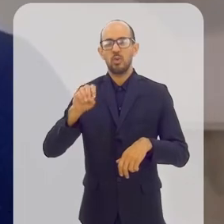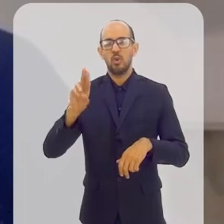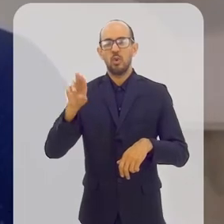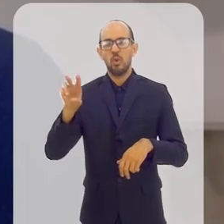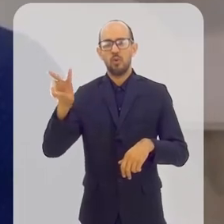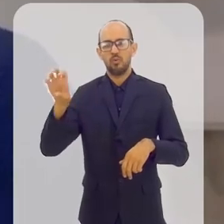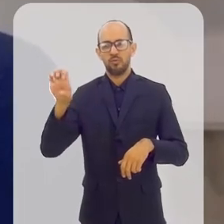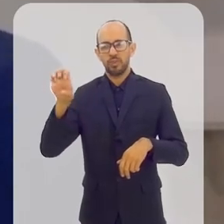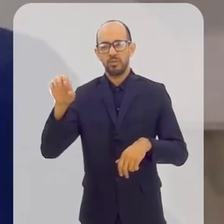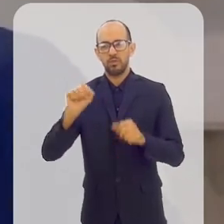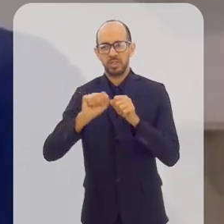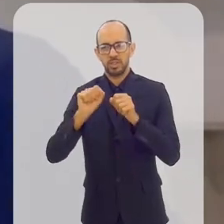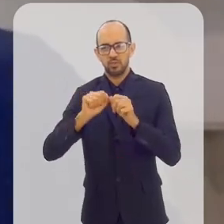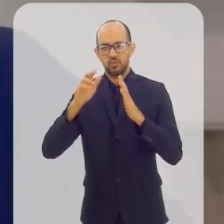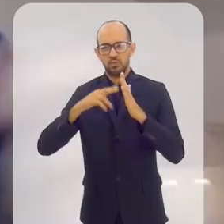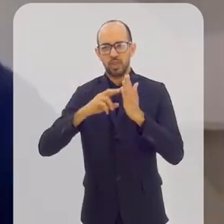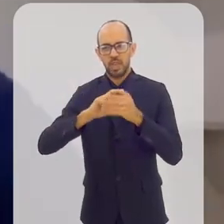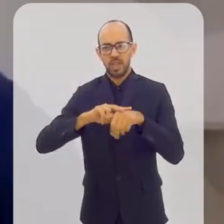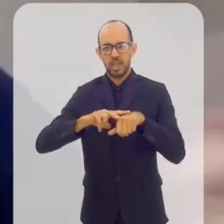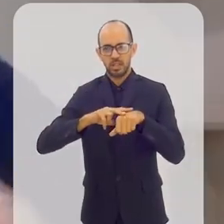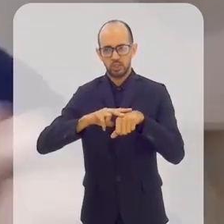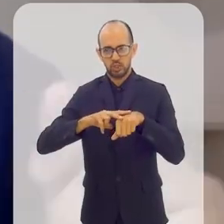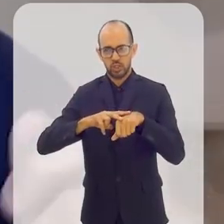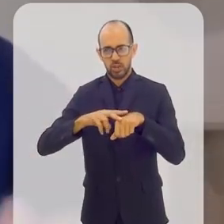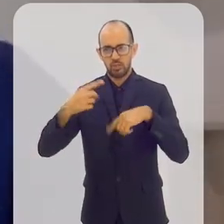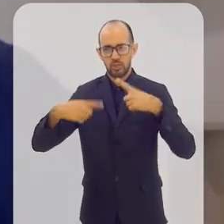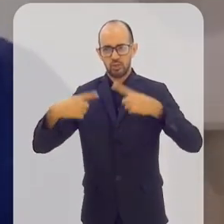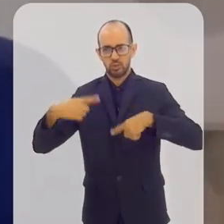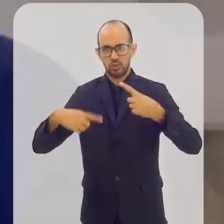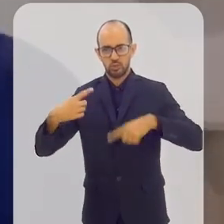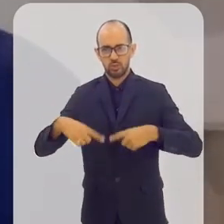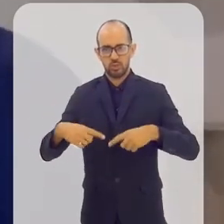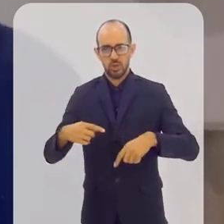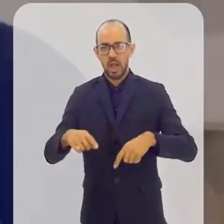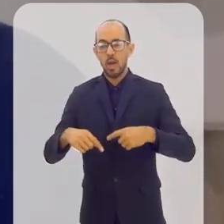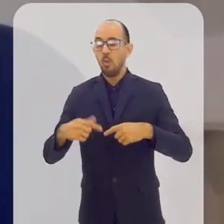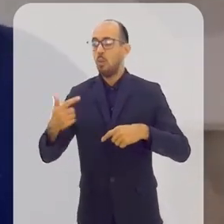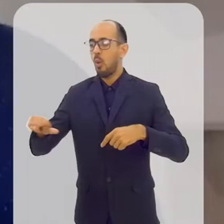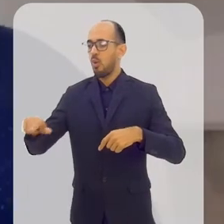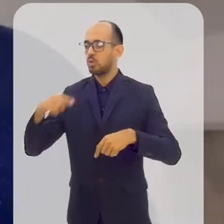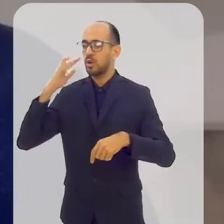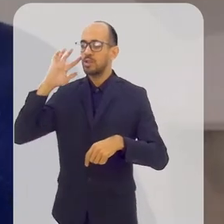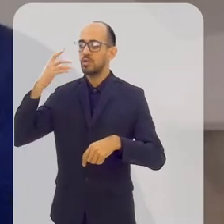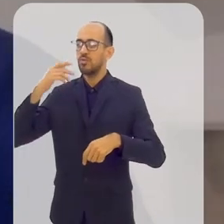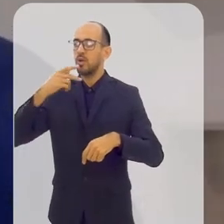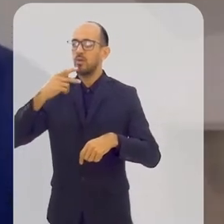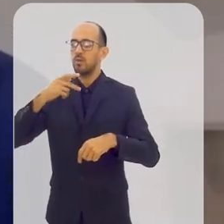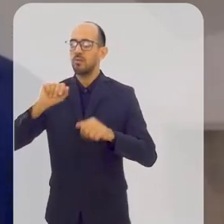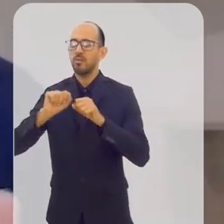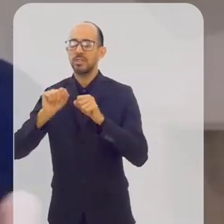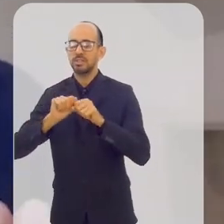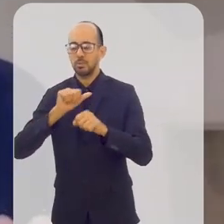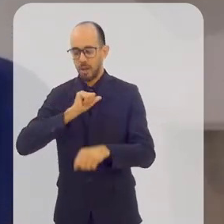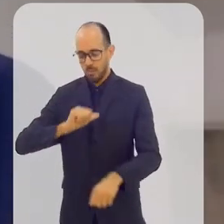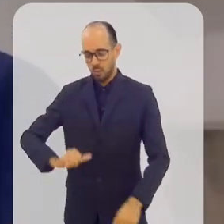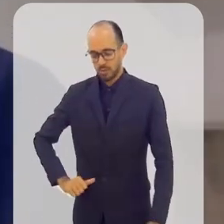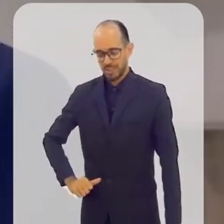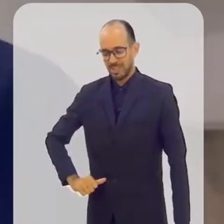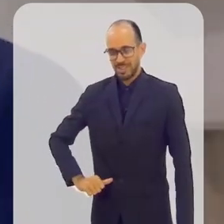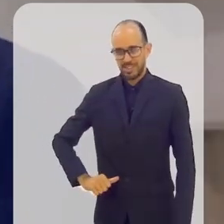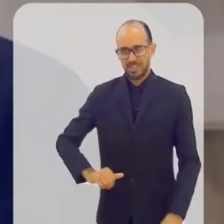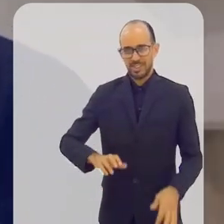couve. Aí o outro falou: meu tá mais bonito, o seu não tá. Aí o outro falou: agora eu vou fazer uma bolsa. Então a escola saiu de